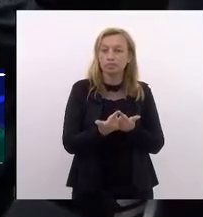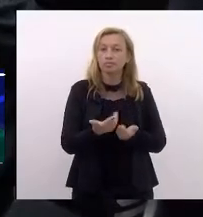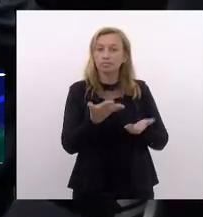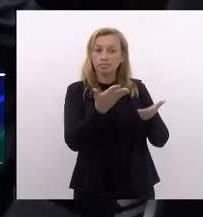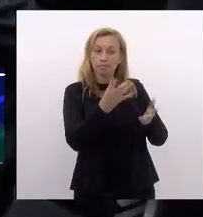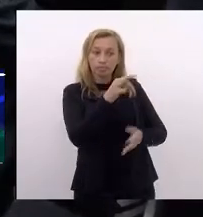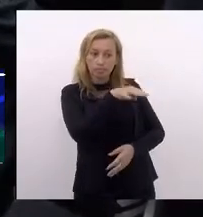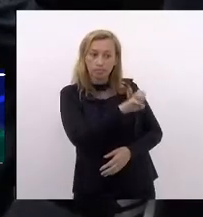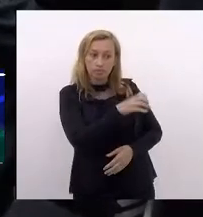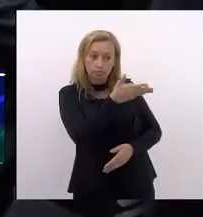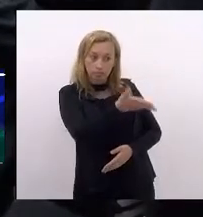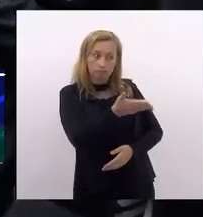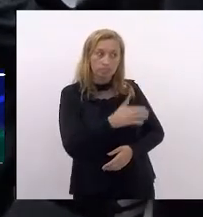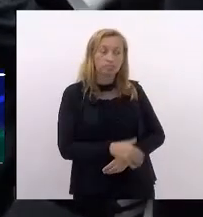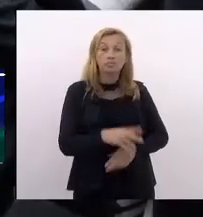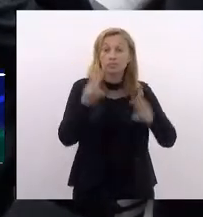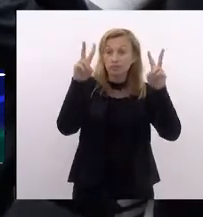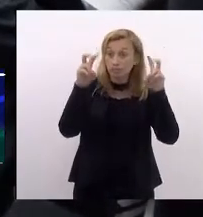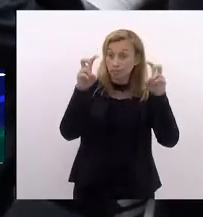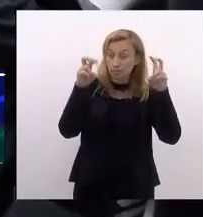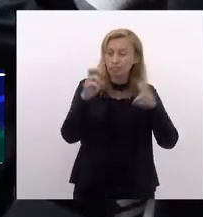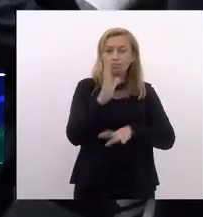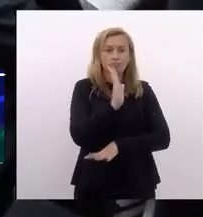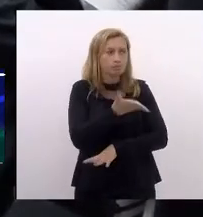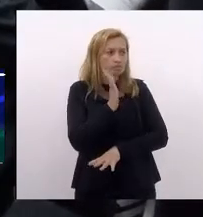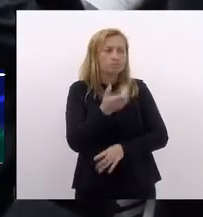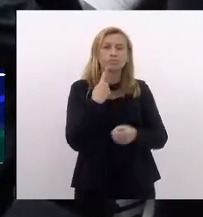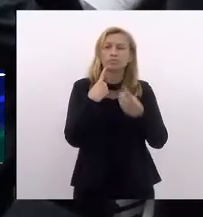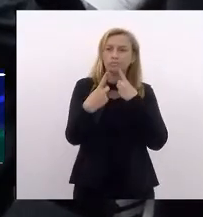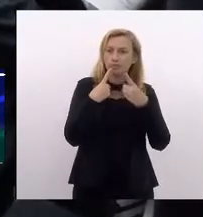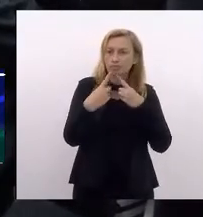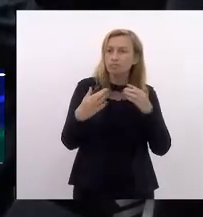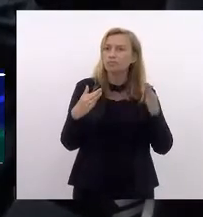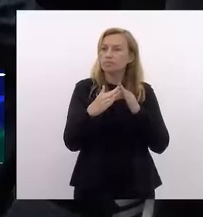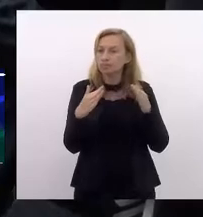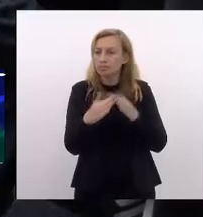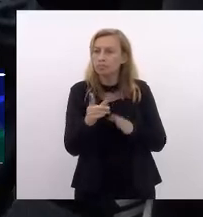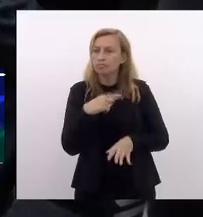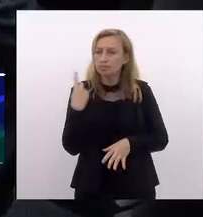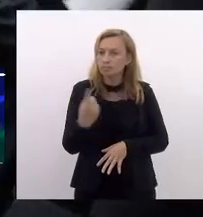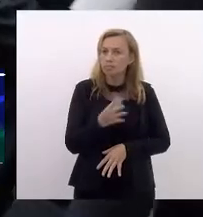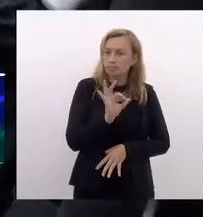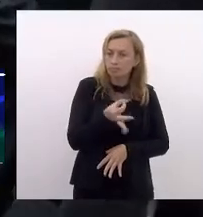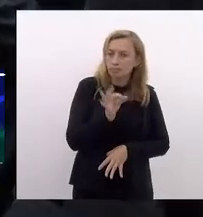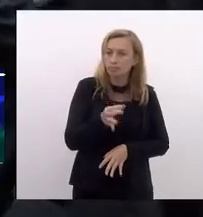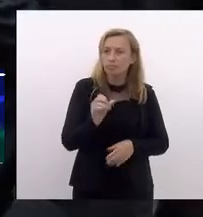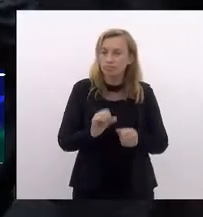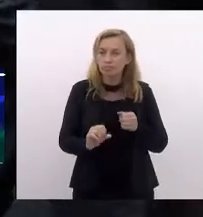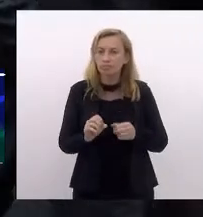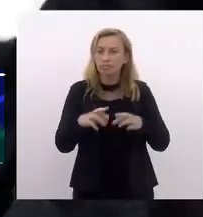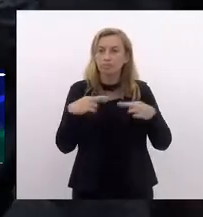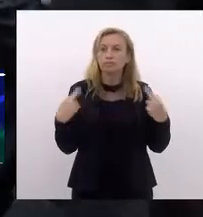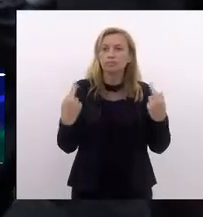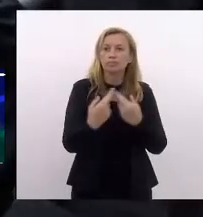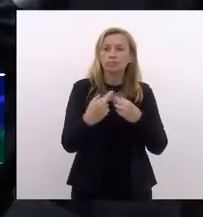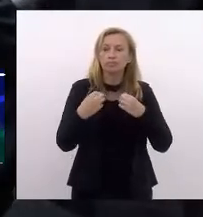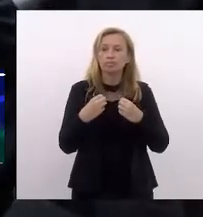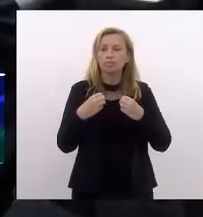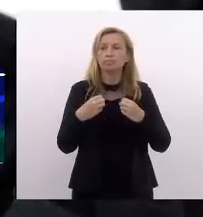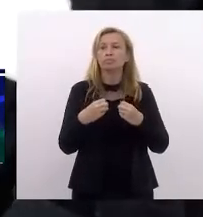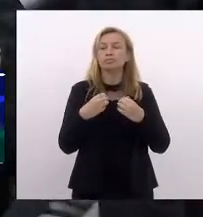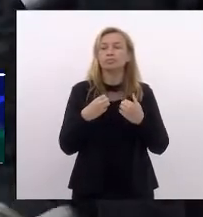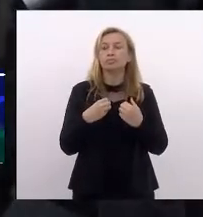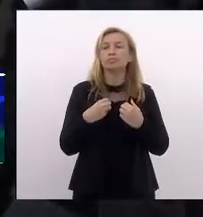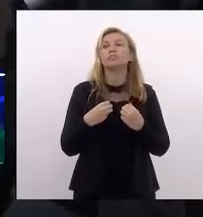este comitê esse tema já foi discutido nesta casa nós inclusive realizamos audiências públicas